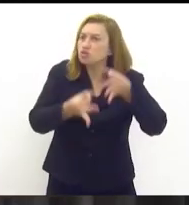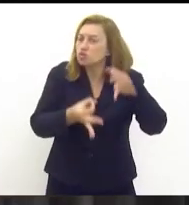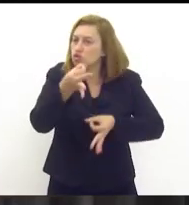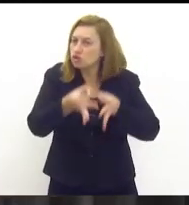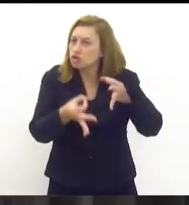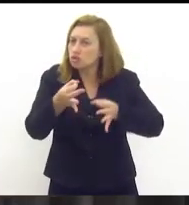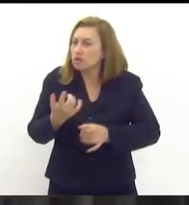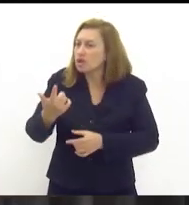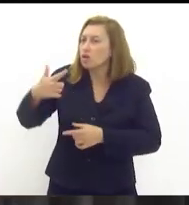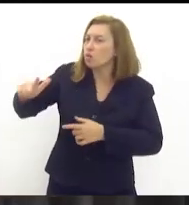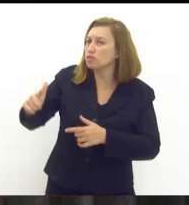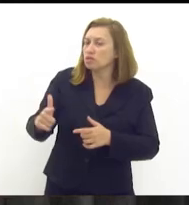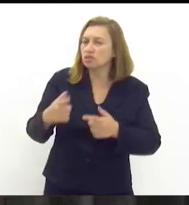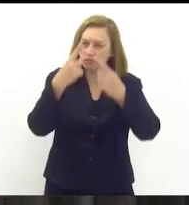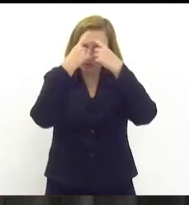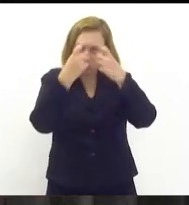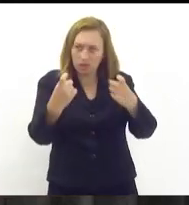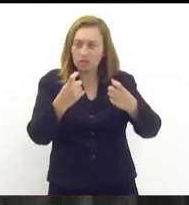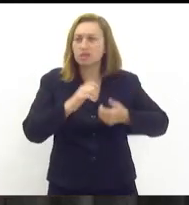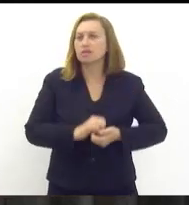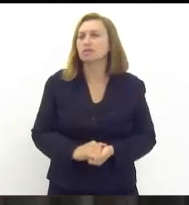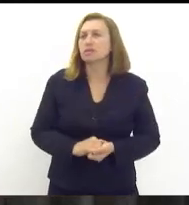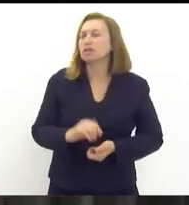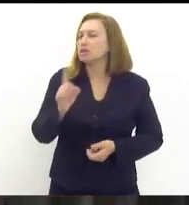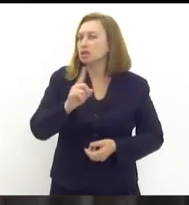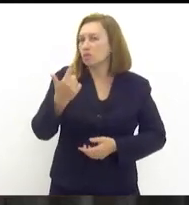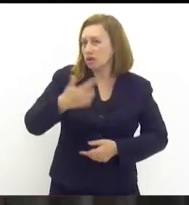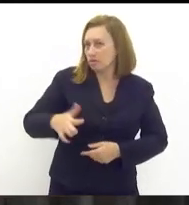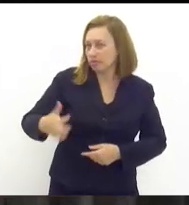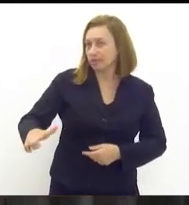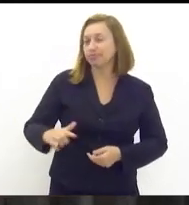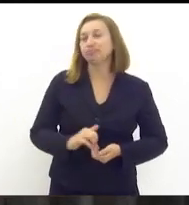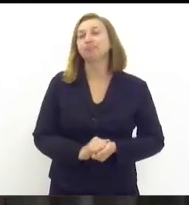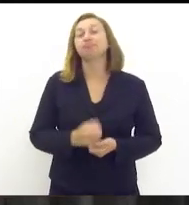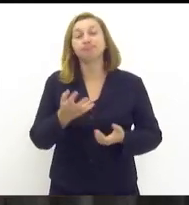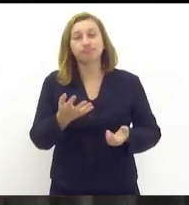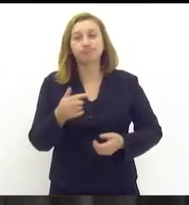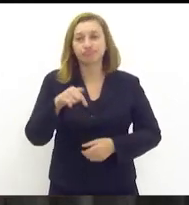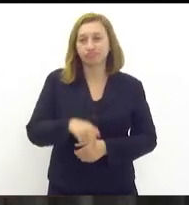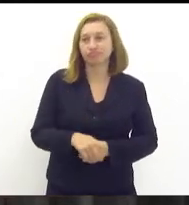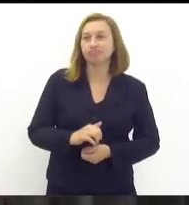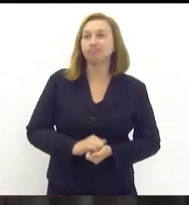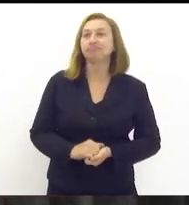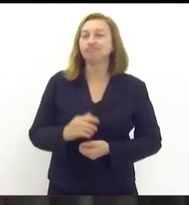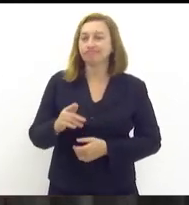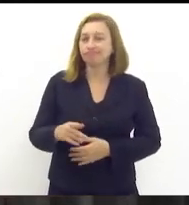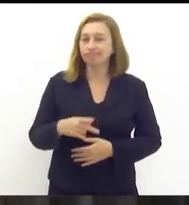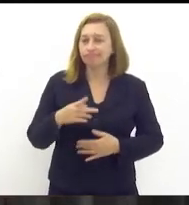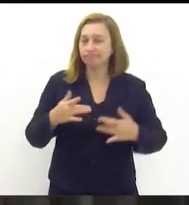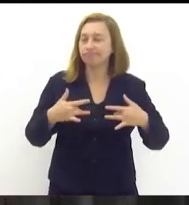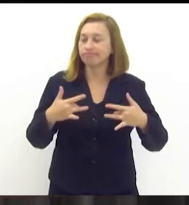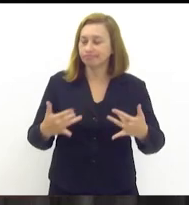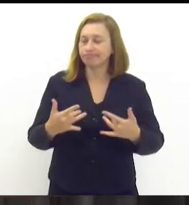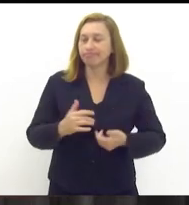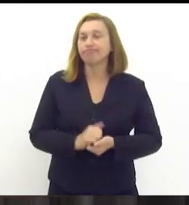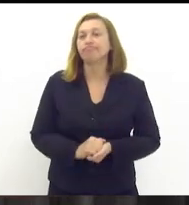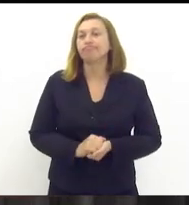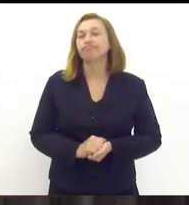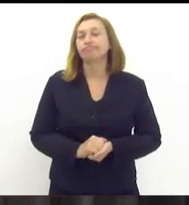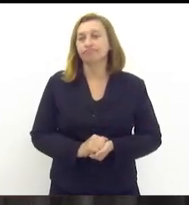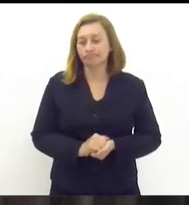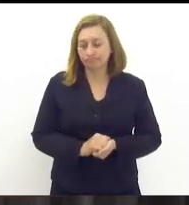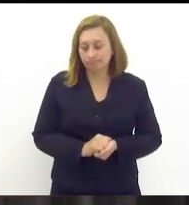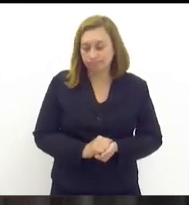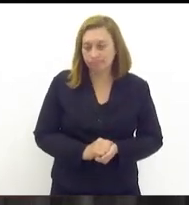e outras violências e outras violências não se repitam e eu queria que vir aqui expressar minha indignação e